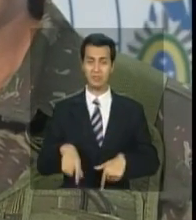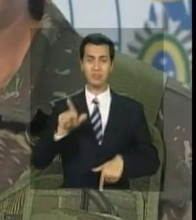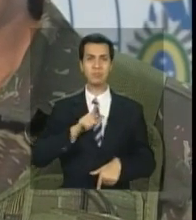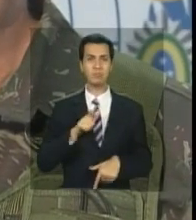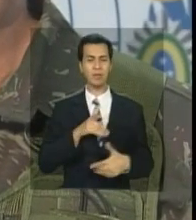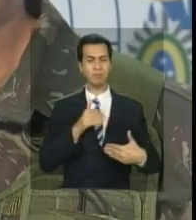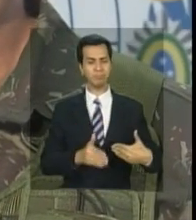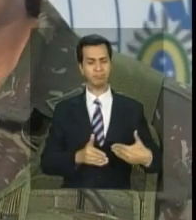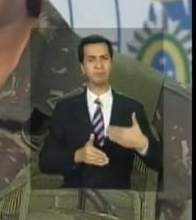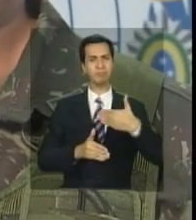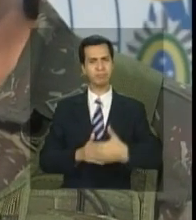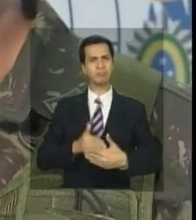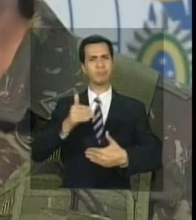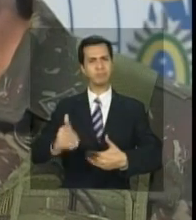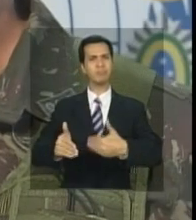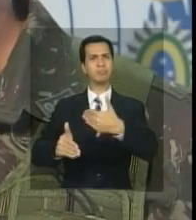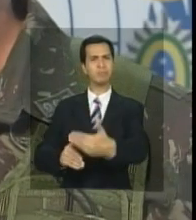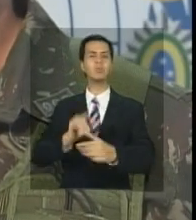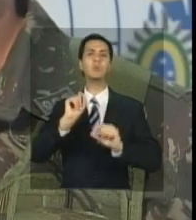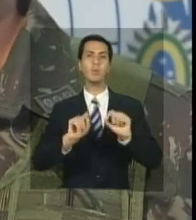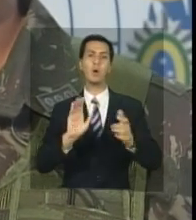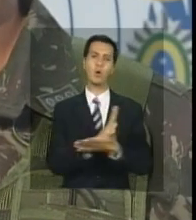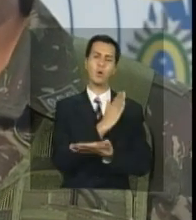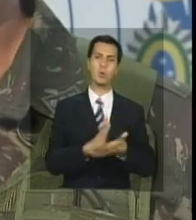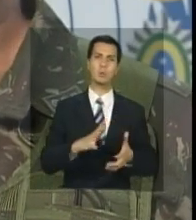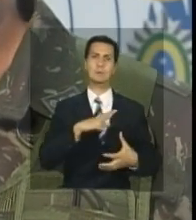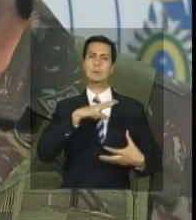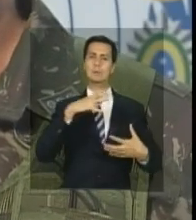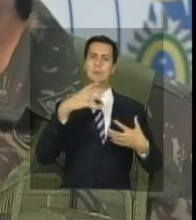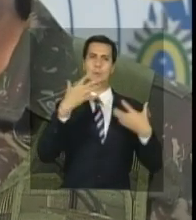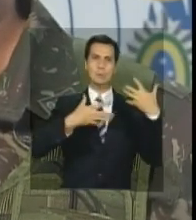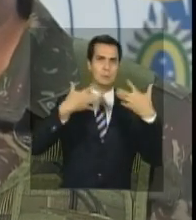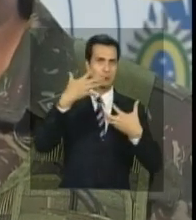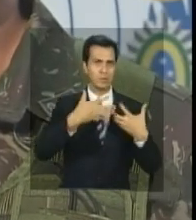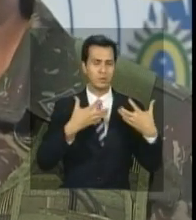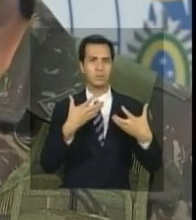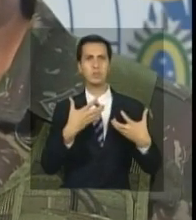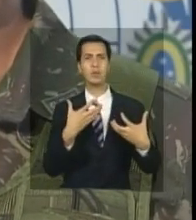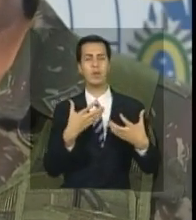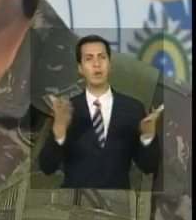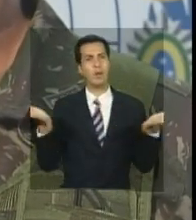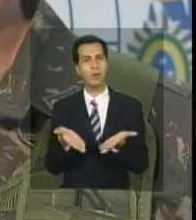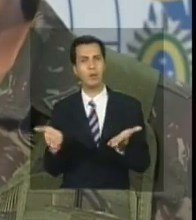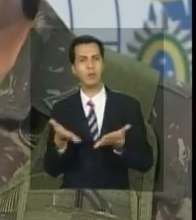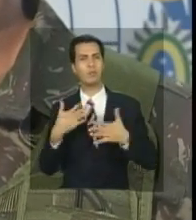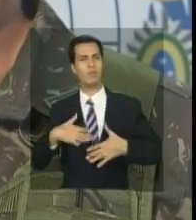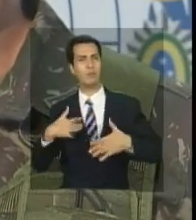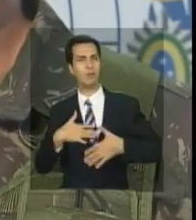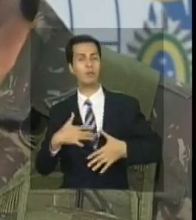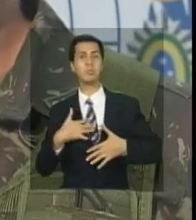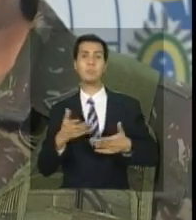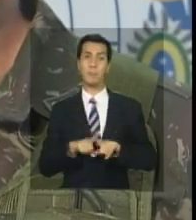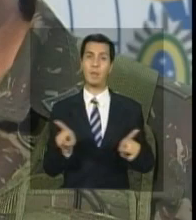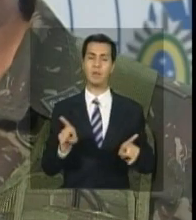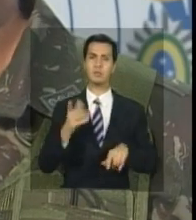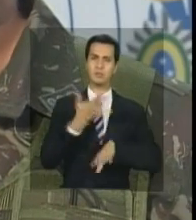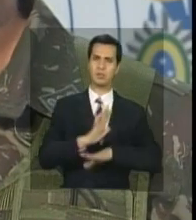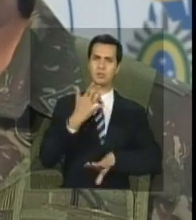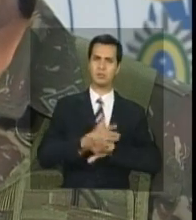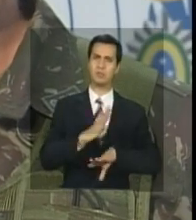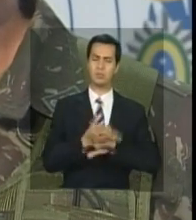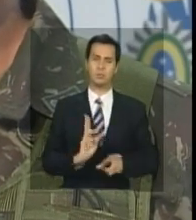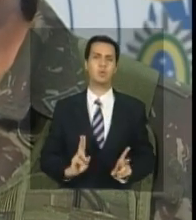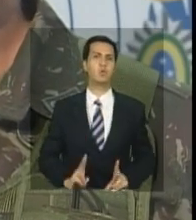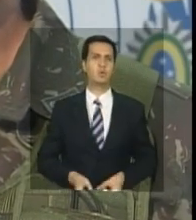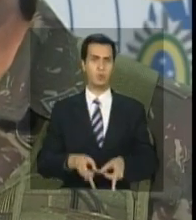fases um pouco mais, eu diria, intranquilas, diferente da que nós estamos vivenciando agora, mas o nosso treinamento permanece o mesmo,